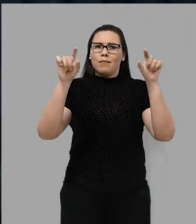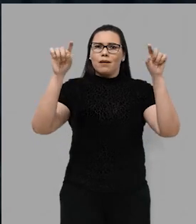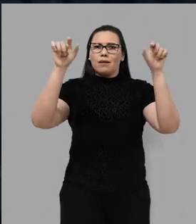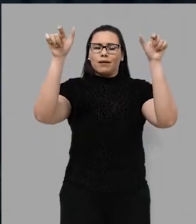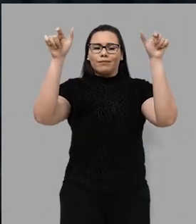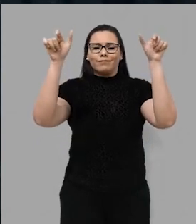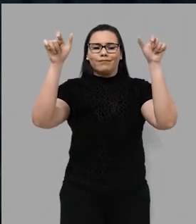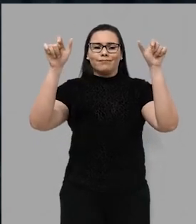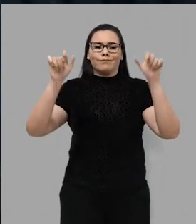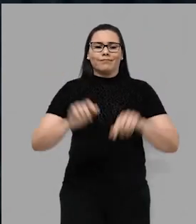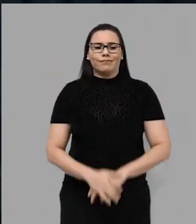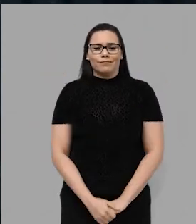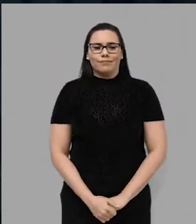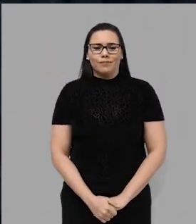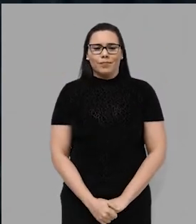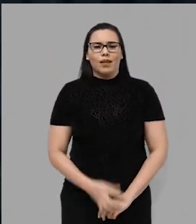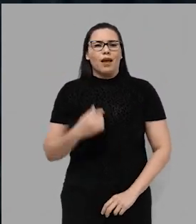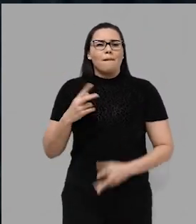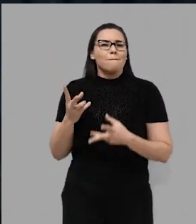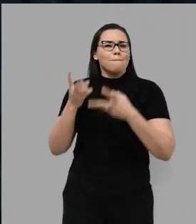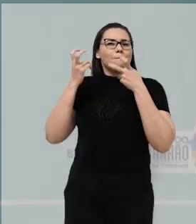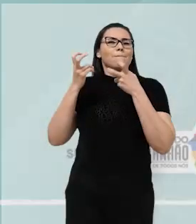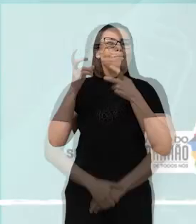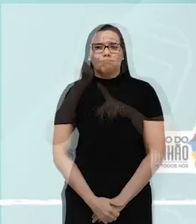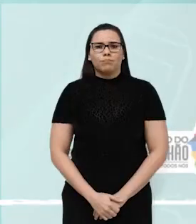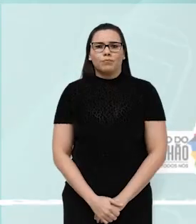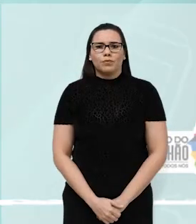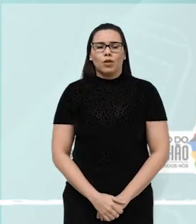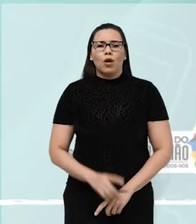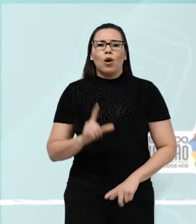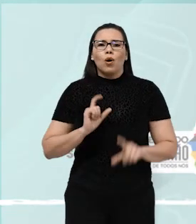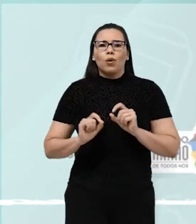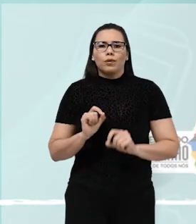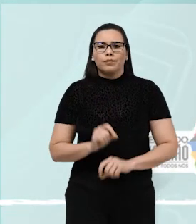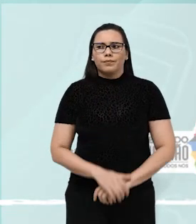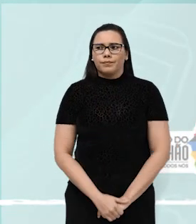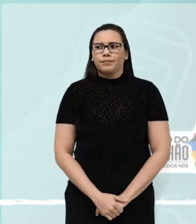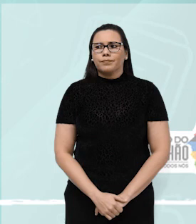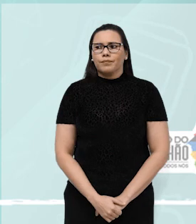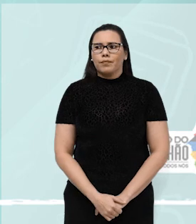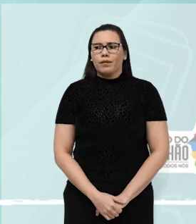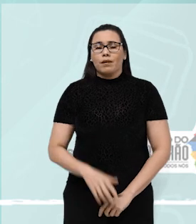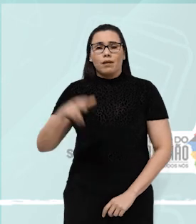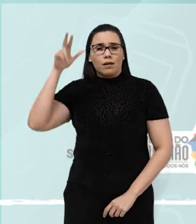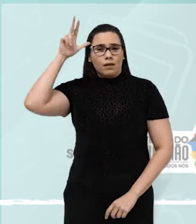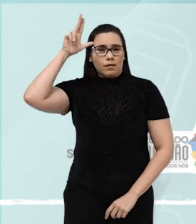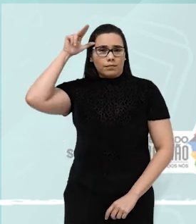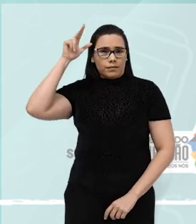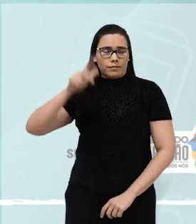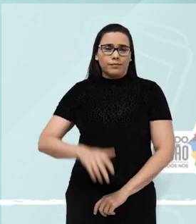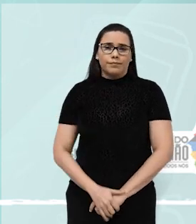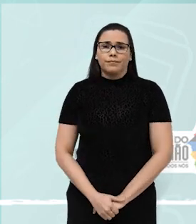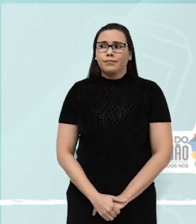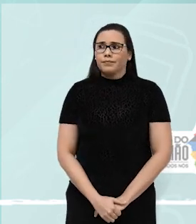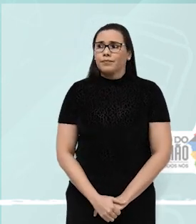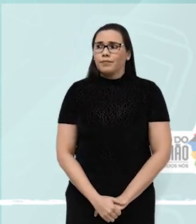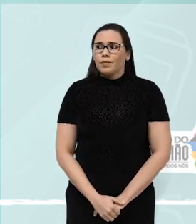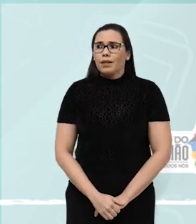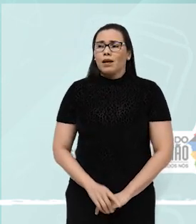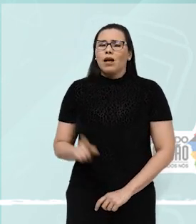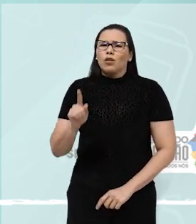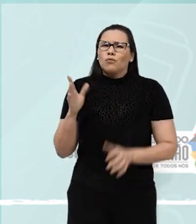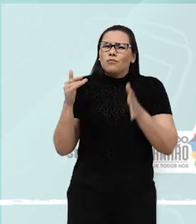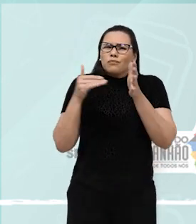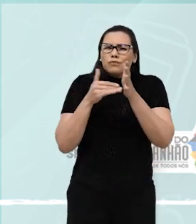pode analisar de uma árvore genealógica, por exemplo? Se você observar, no final de cada ramo dessa